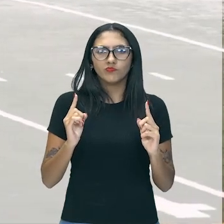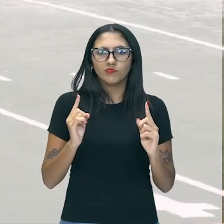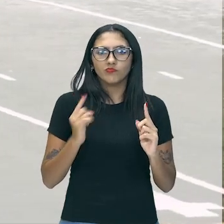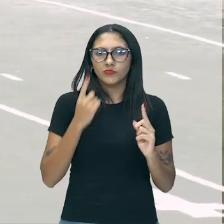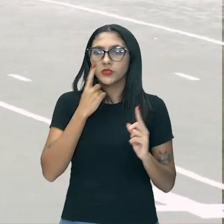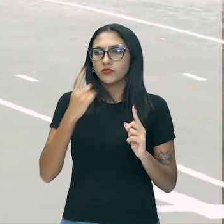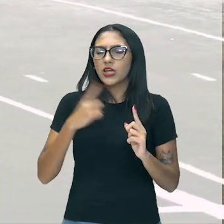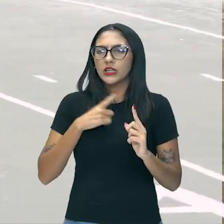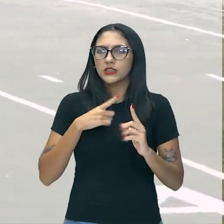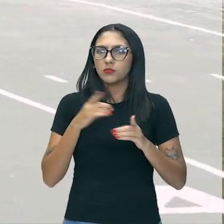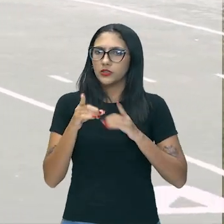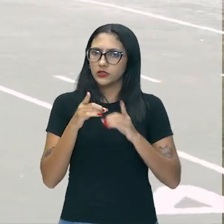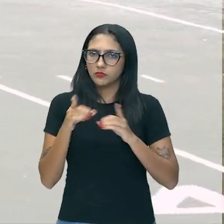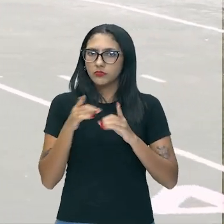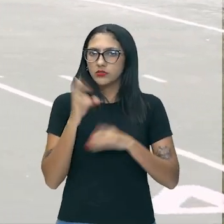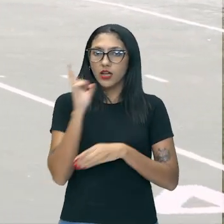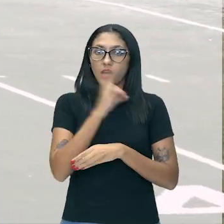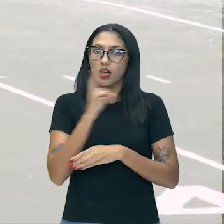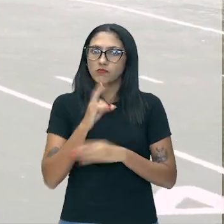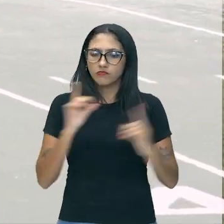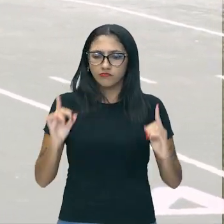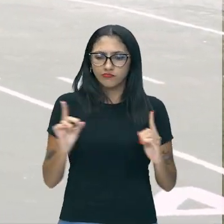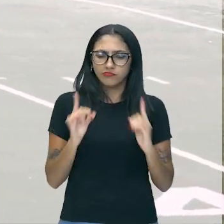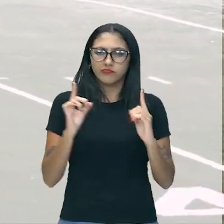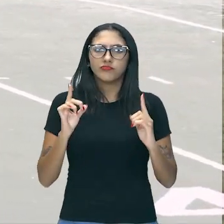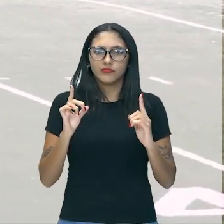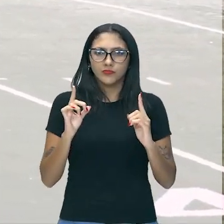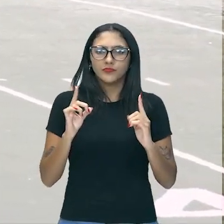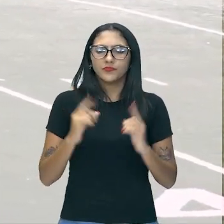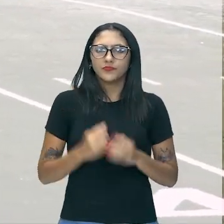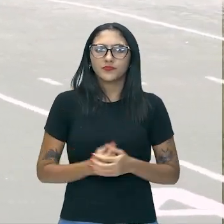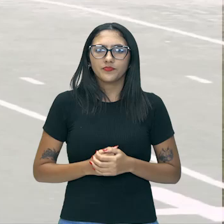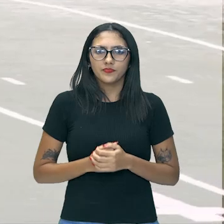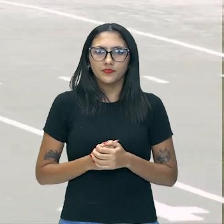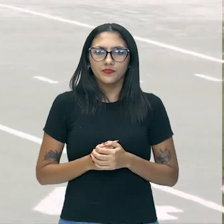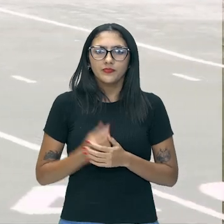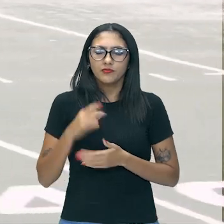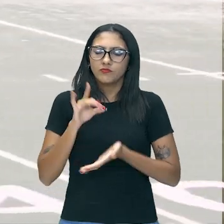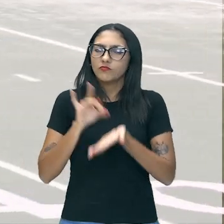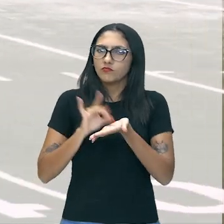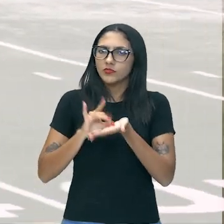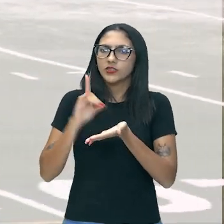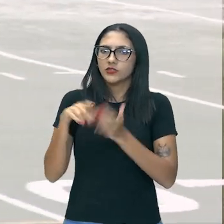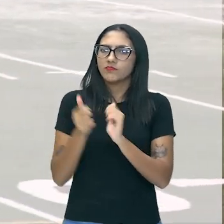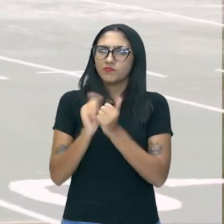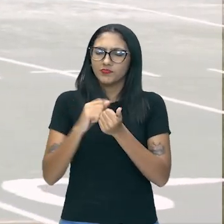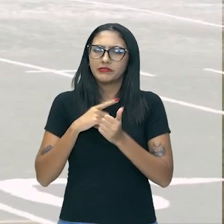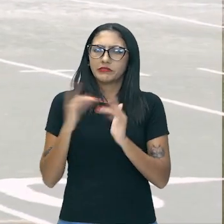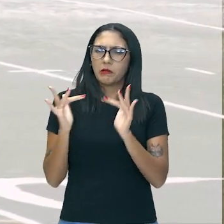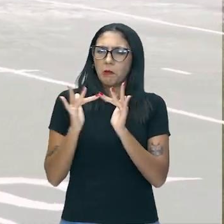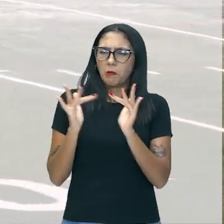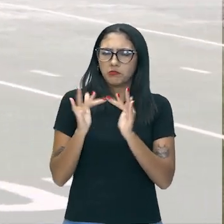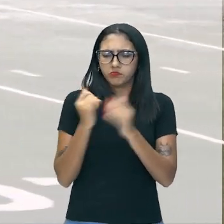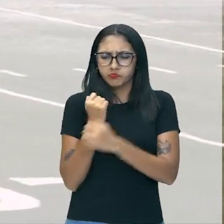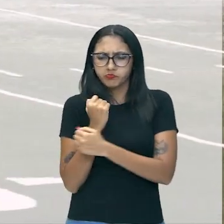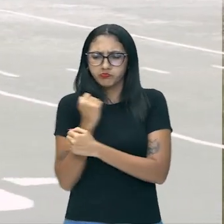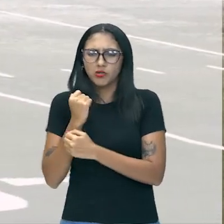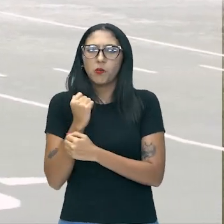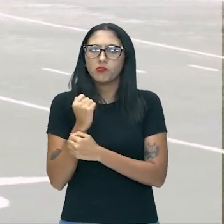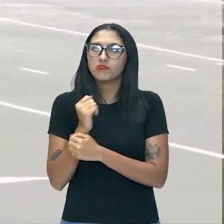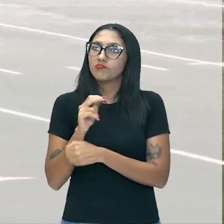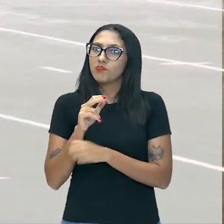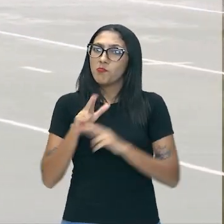observe a dinamicidade do jogo, né, é um jogo de fato que ele tem muito contato, por isso eles utilizam